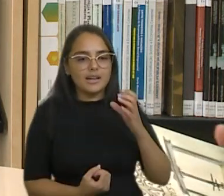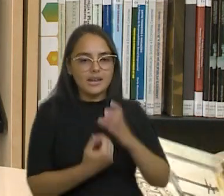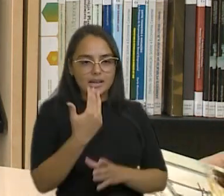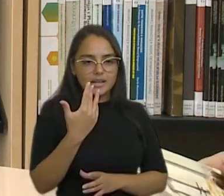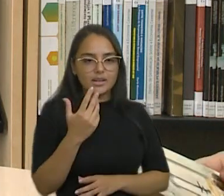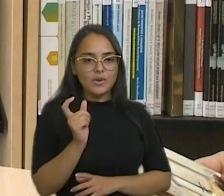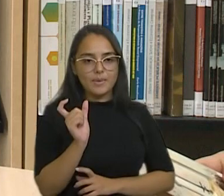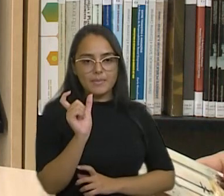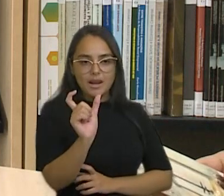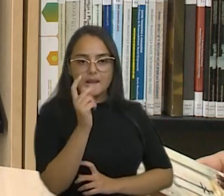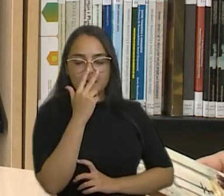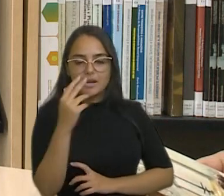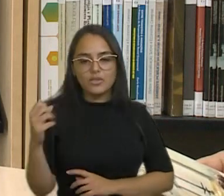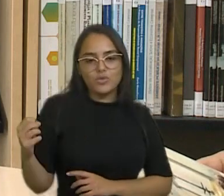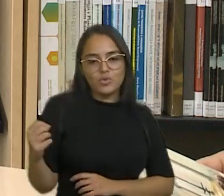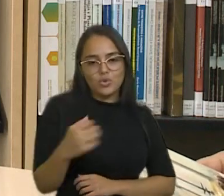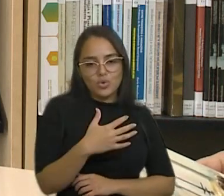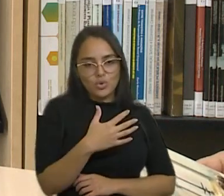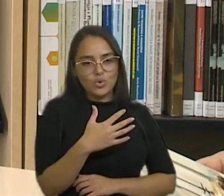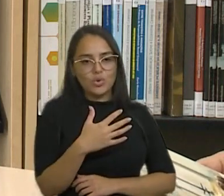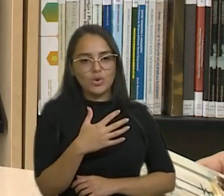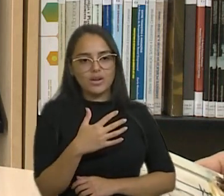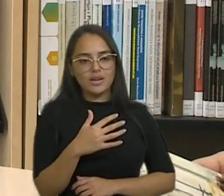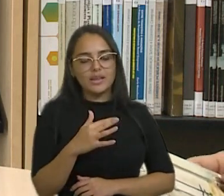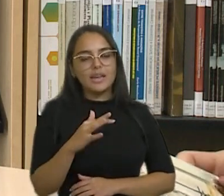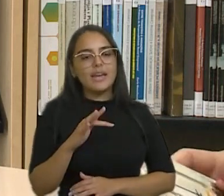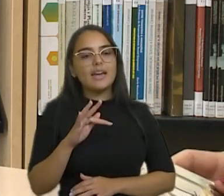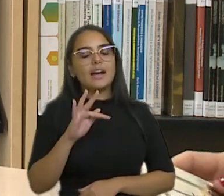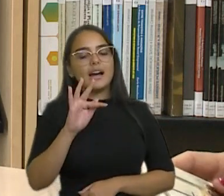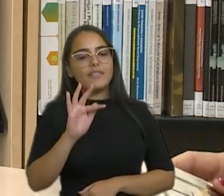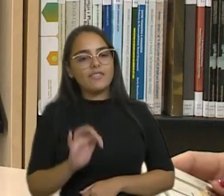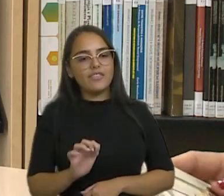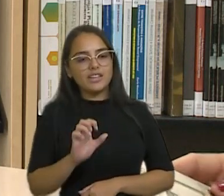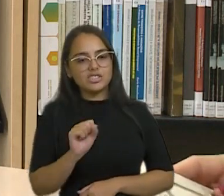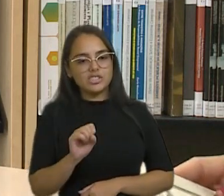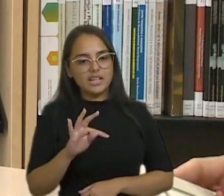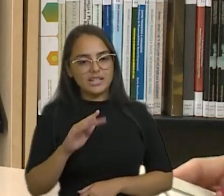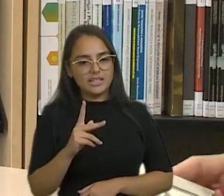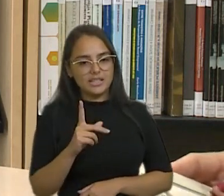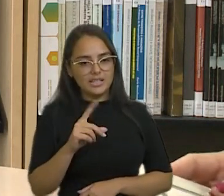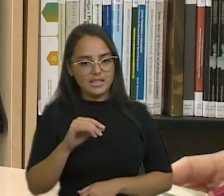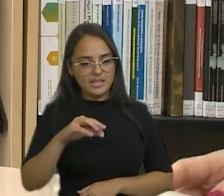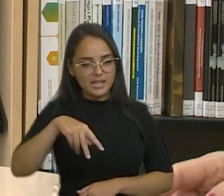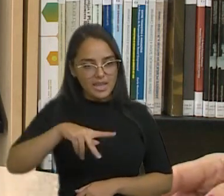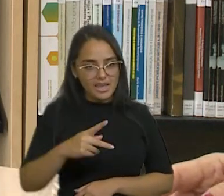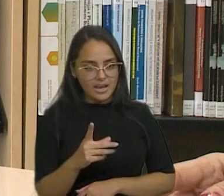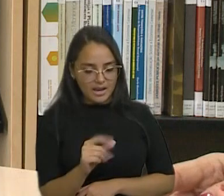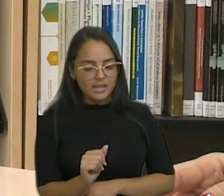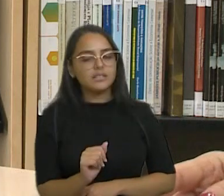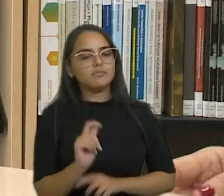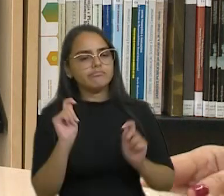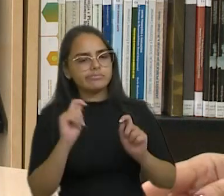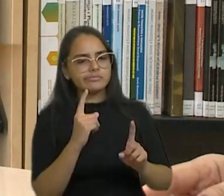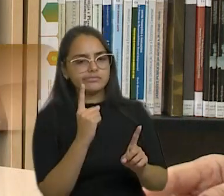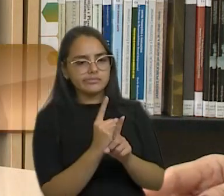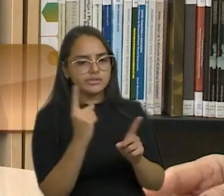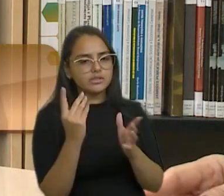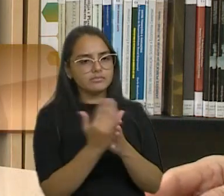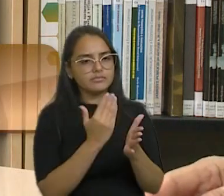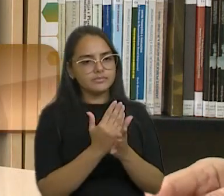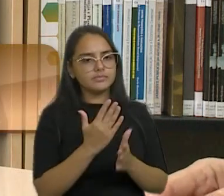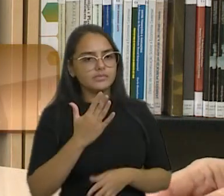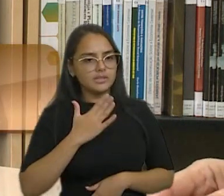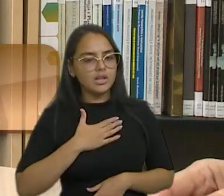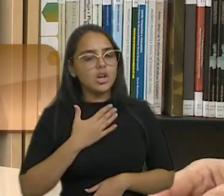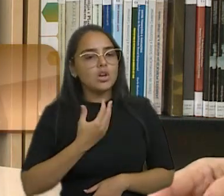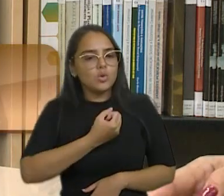uma palavra nova, um neologismo, que é a festarinhada, né? Esse livro pode ser encontrado comigo diretamente, né? Posso